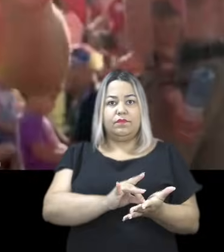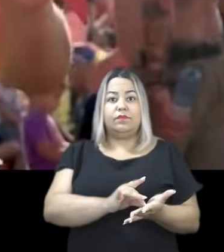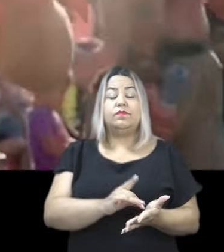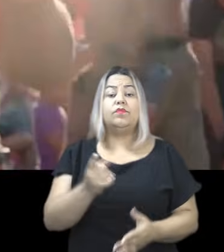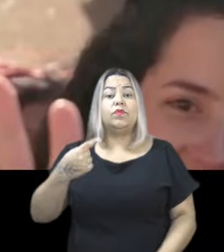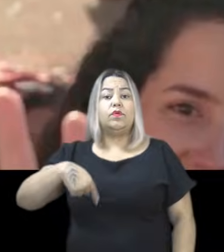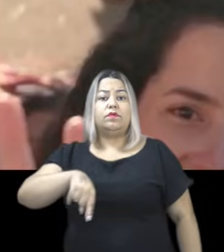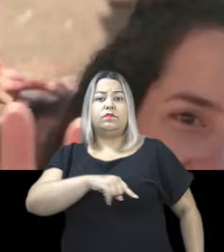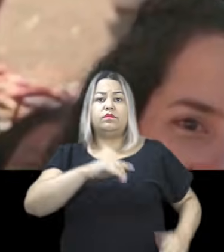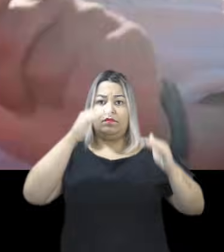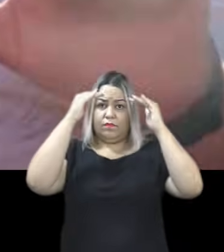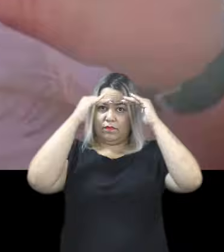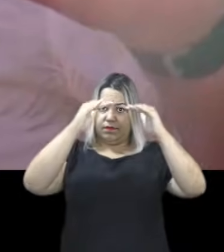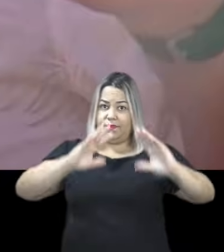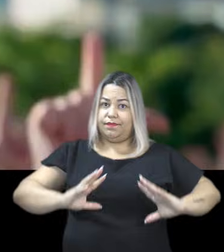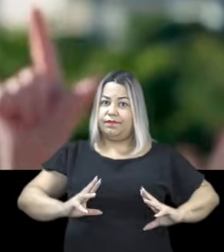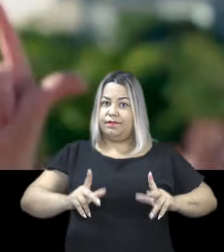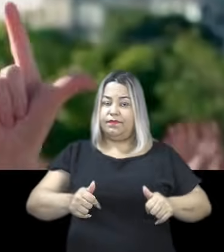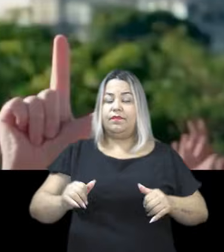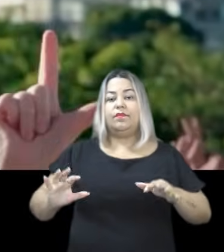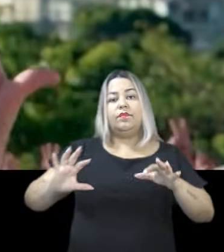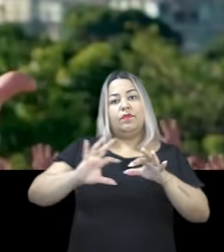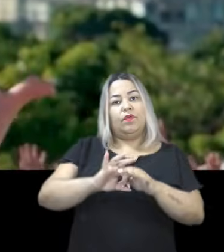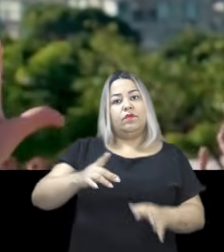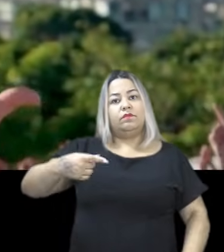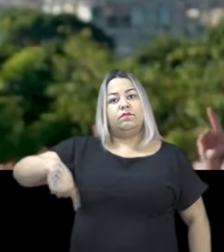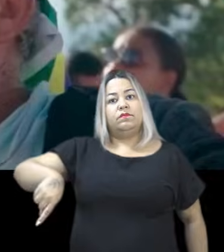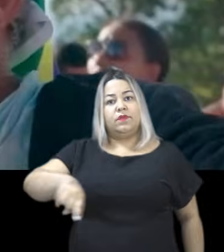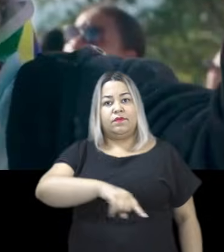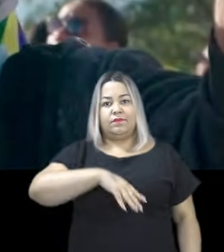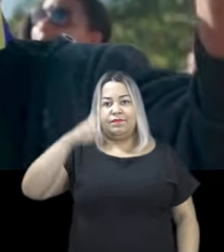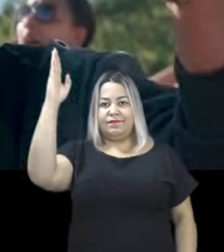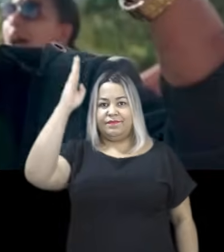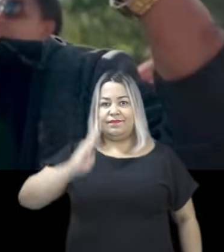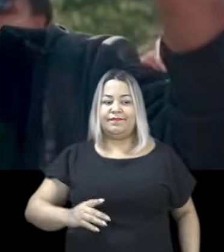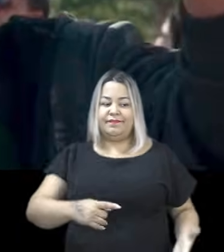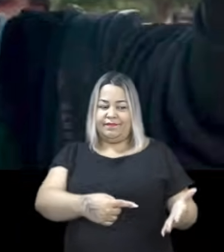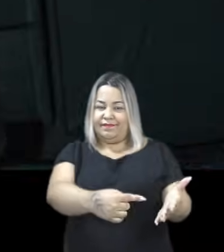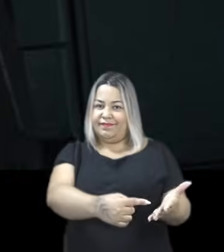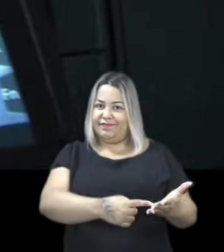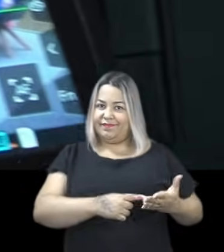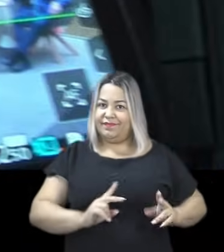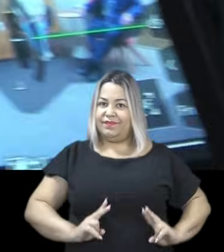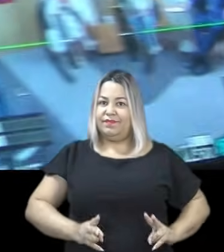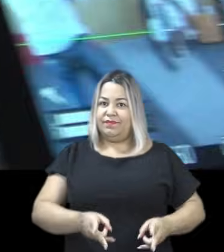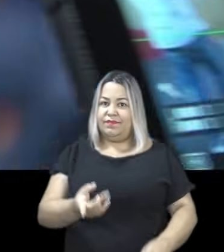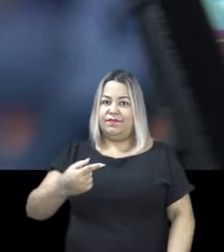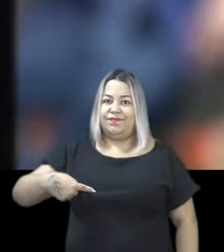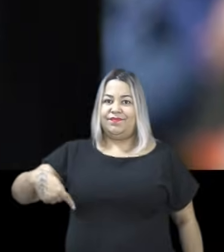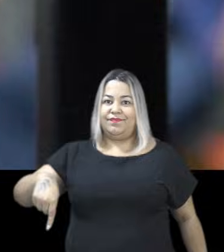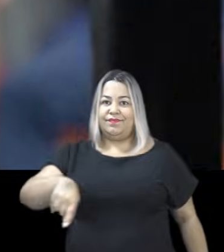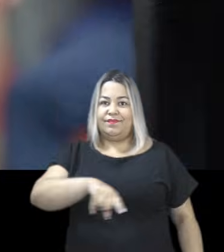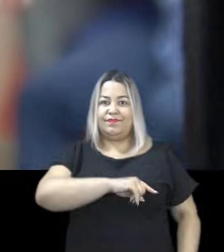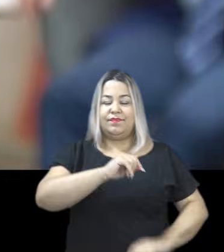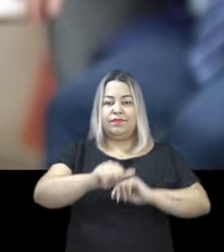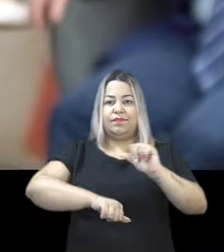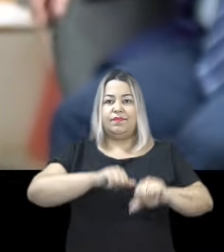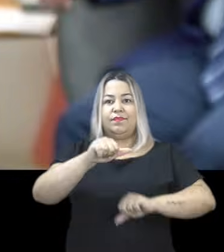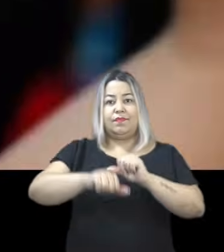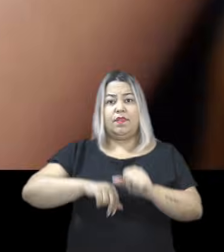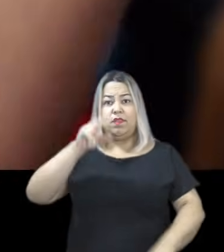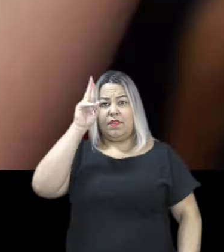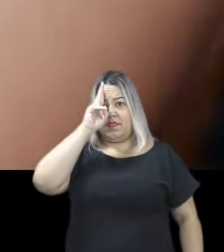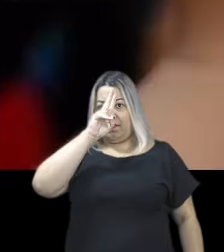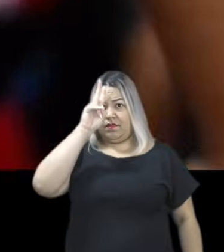gente respeita todos que fazem parte do nosso Brasil e te convidamos a seguir com a gente na transformação da nossa